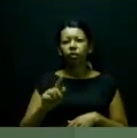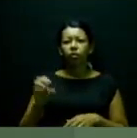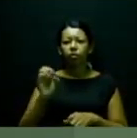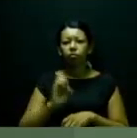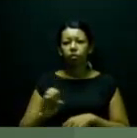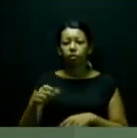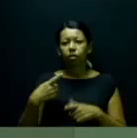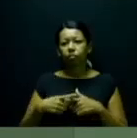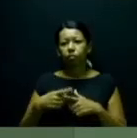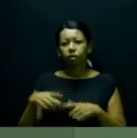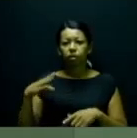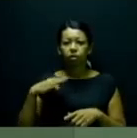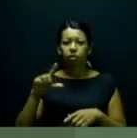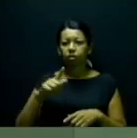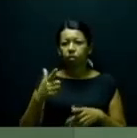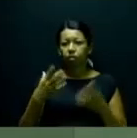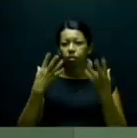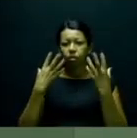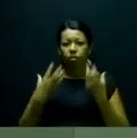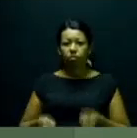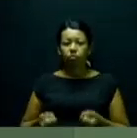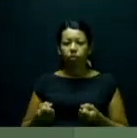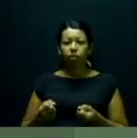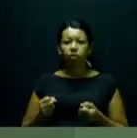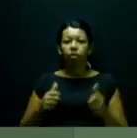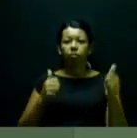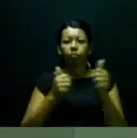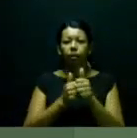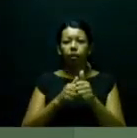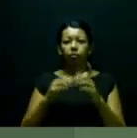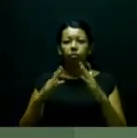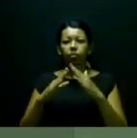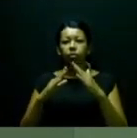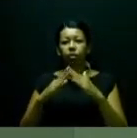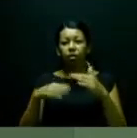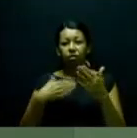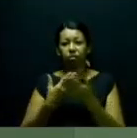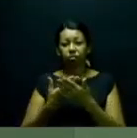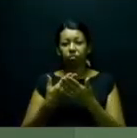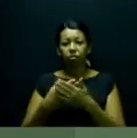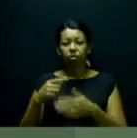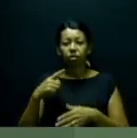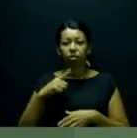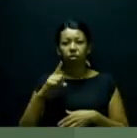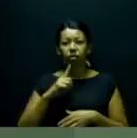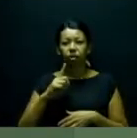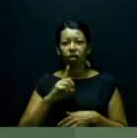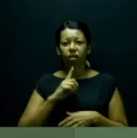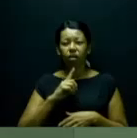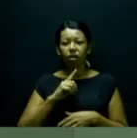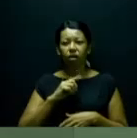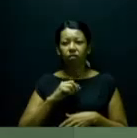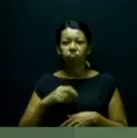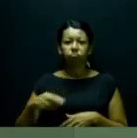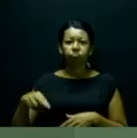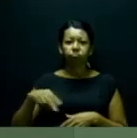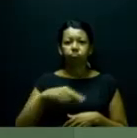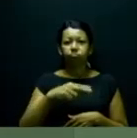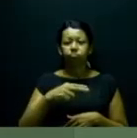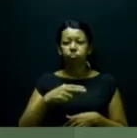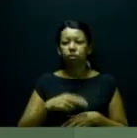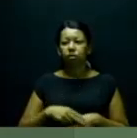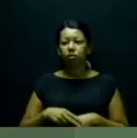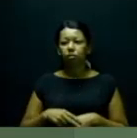quis assumir. Ao redor da escola, você tem uma pista de skate, porque o projeto, né, contemplava ali, vereador Queixão,